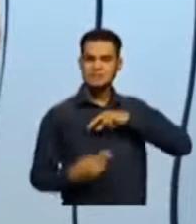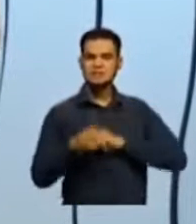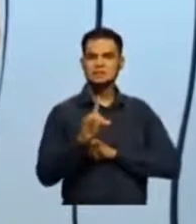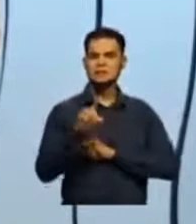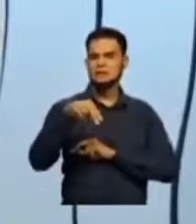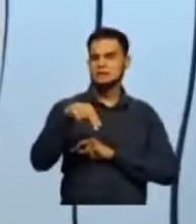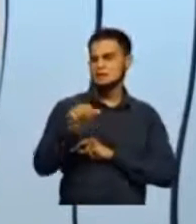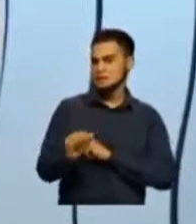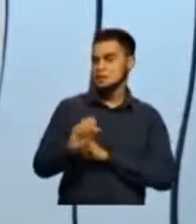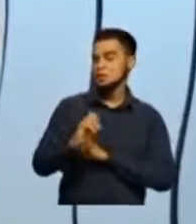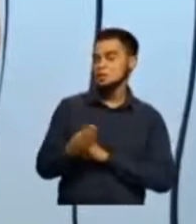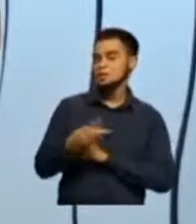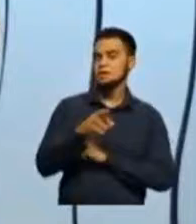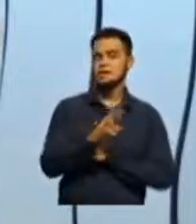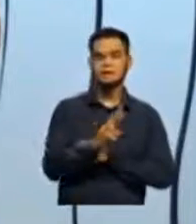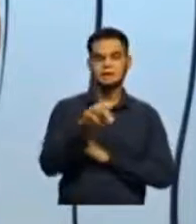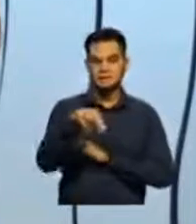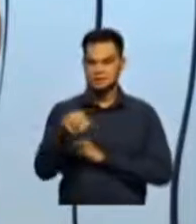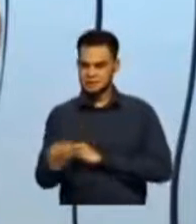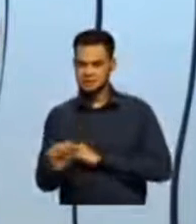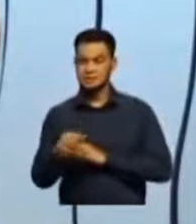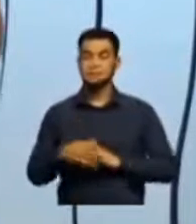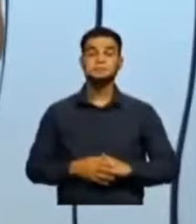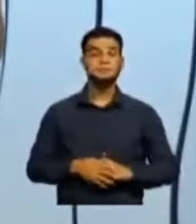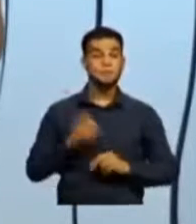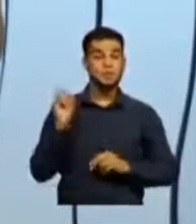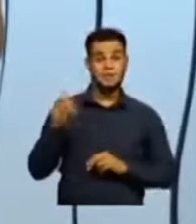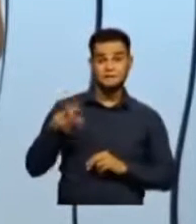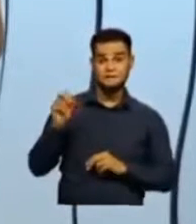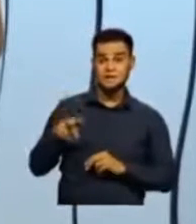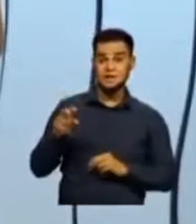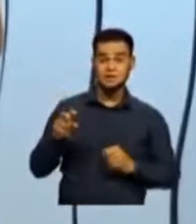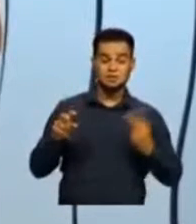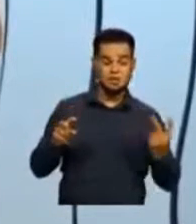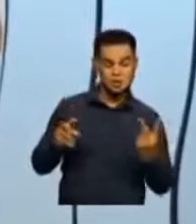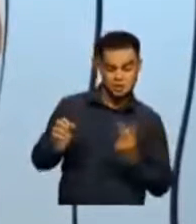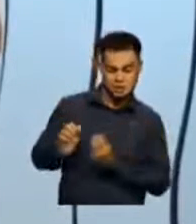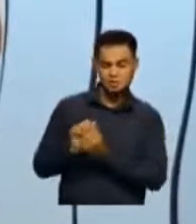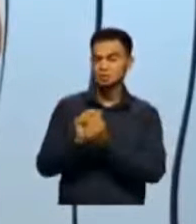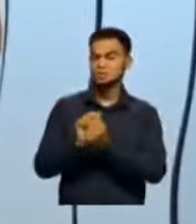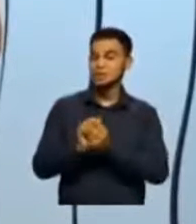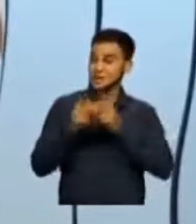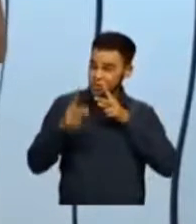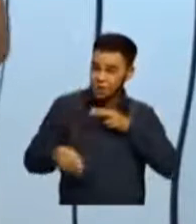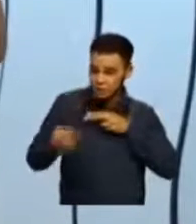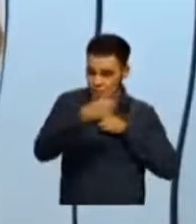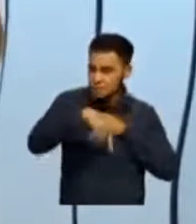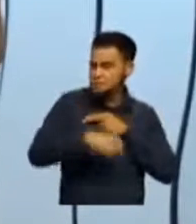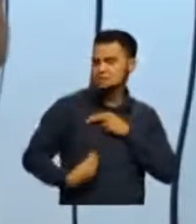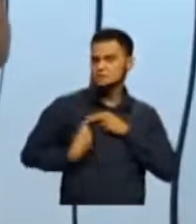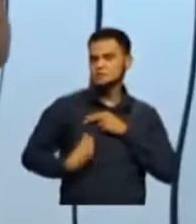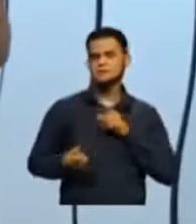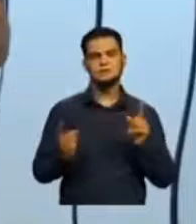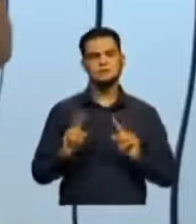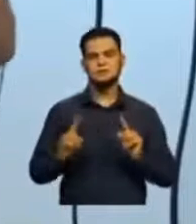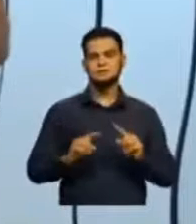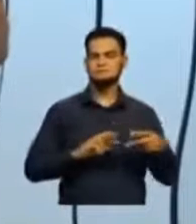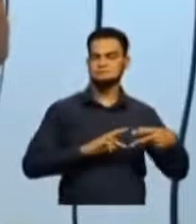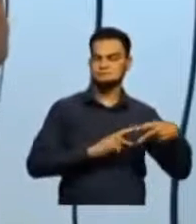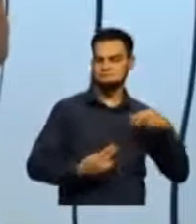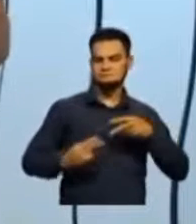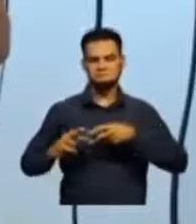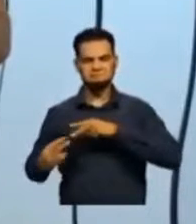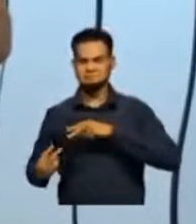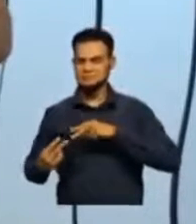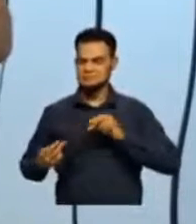RNA. Tá? O vírus não vai possuir os dois materiais genéticos igual nós seres vivos, DNA e RNA, ou